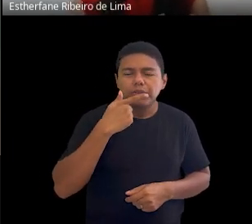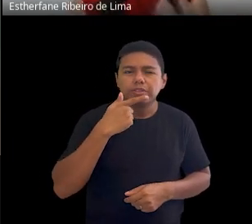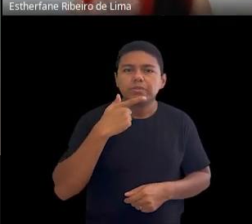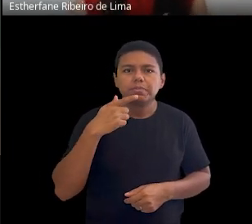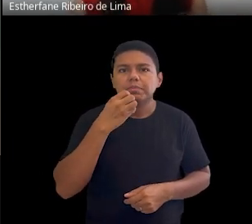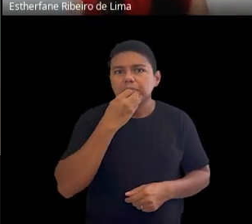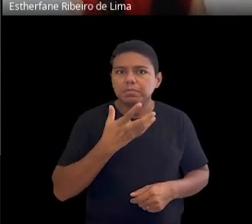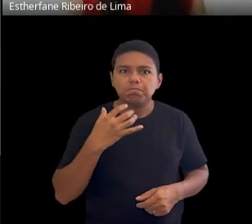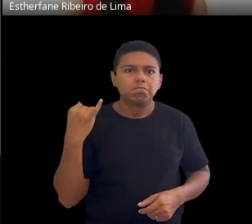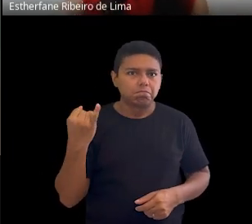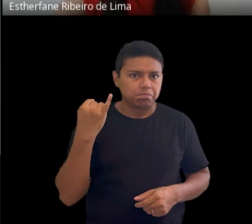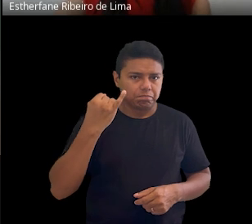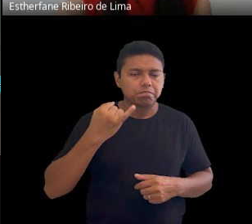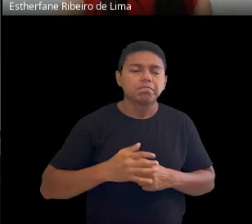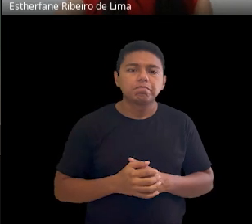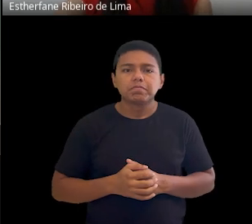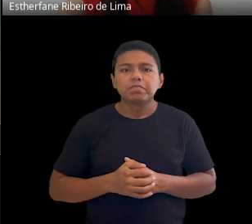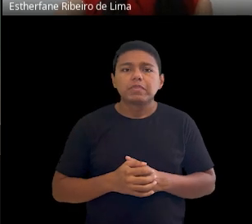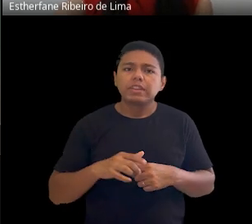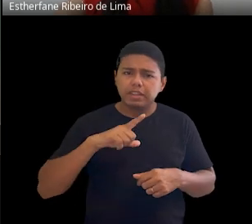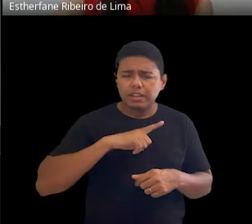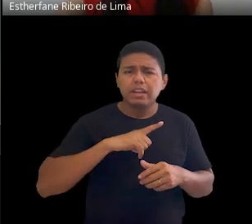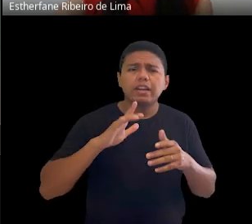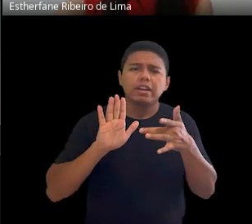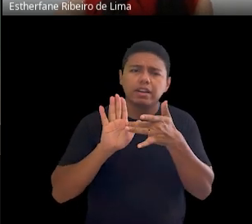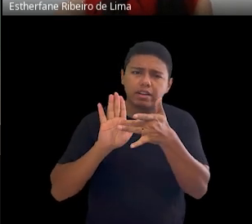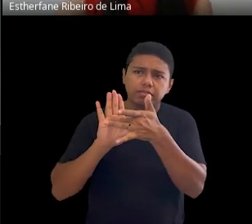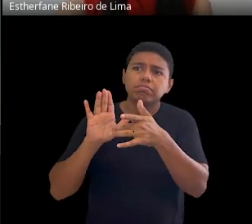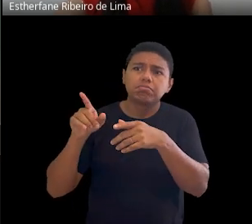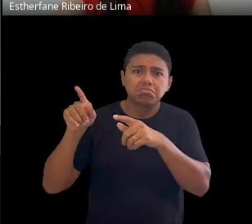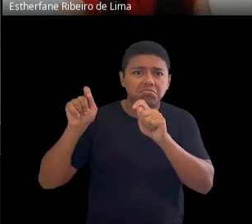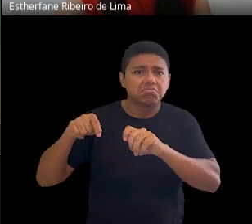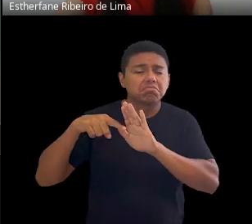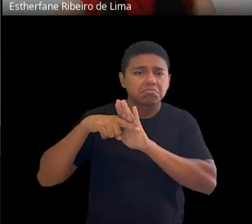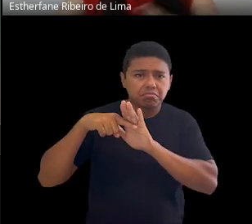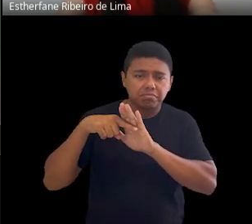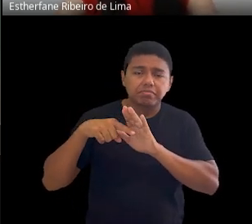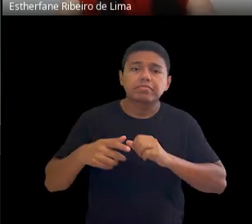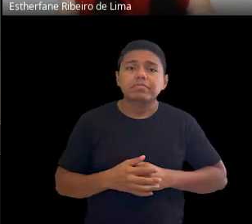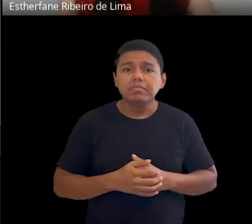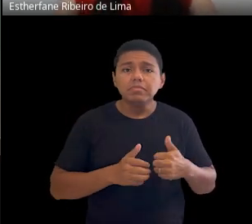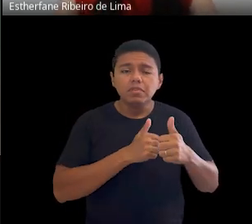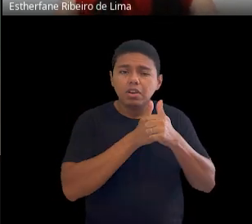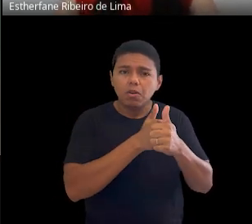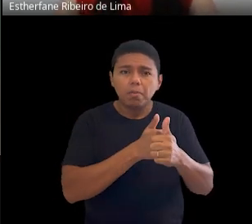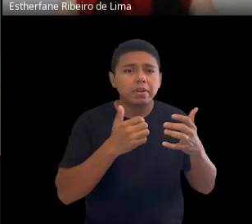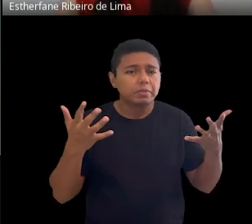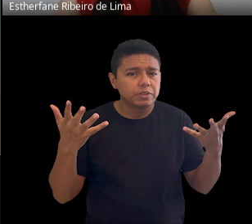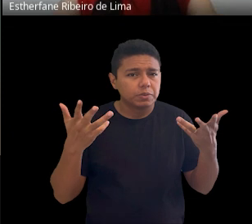glicemia em jejum, que por vezes nós temos disponível nas unidades de saúde. Então, para esse acompanhamento de